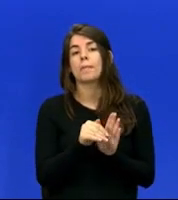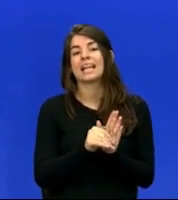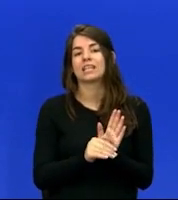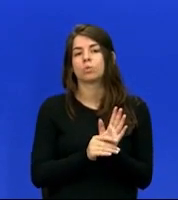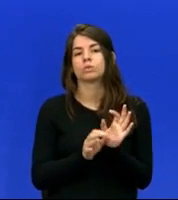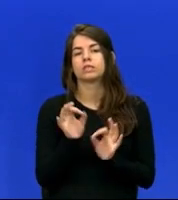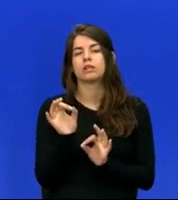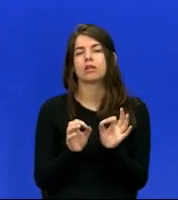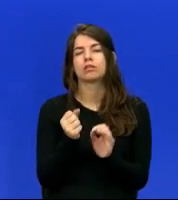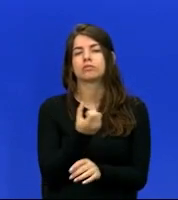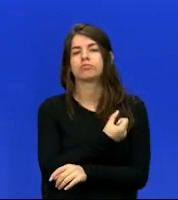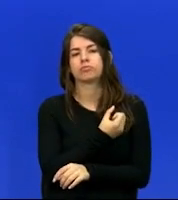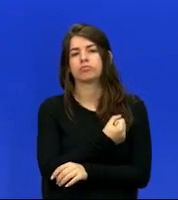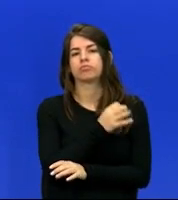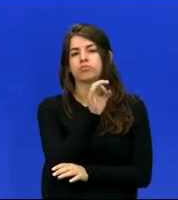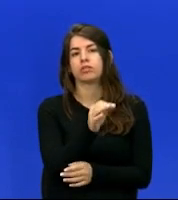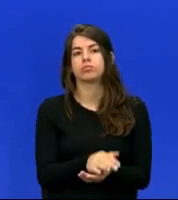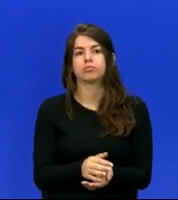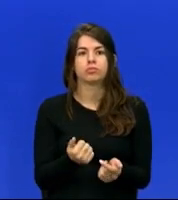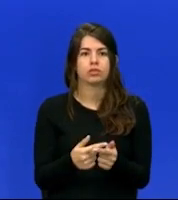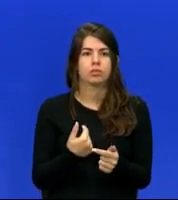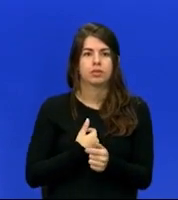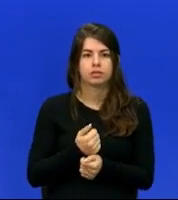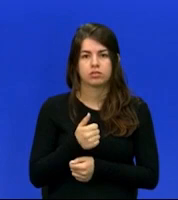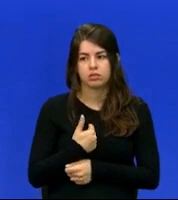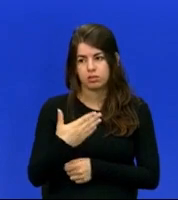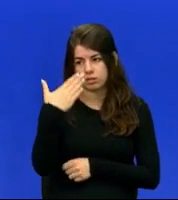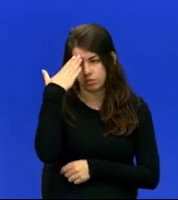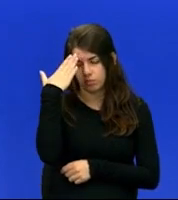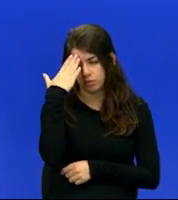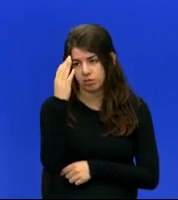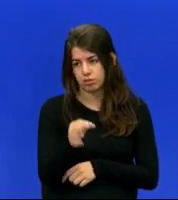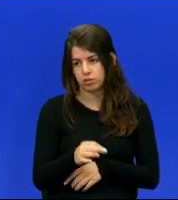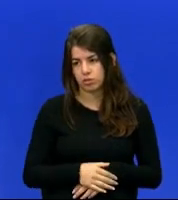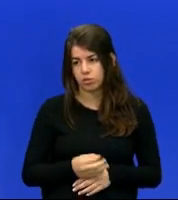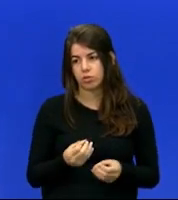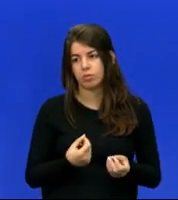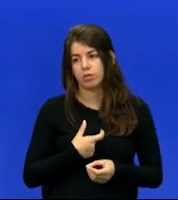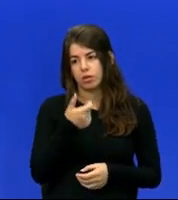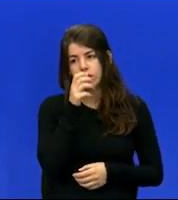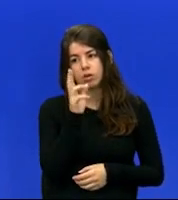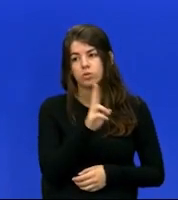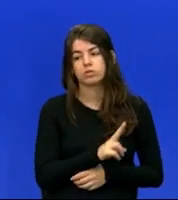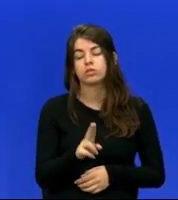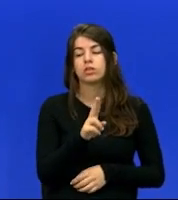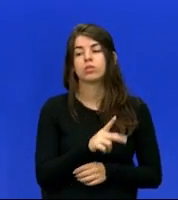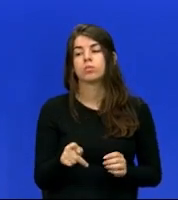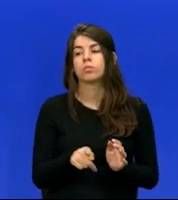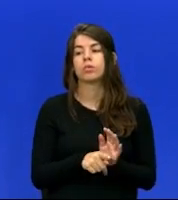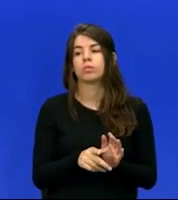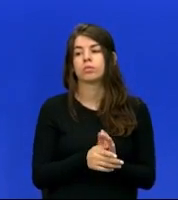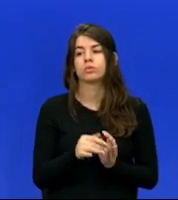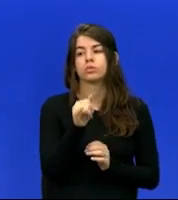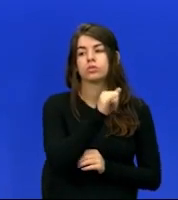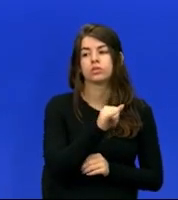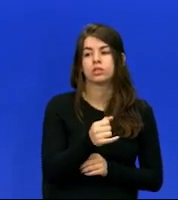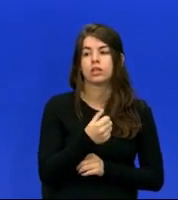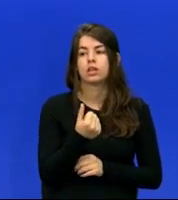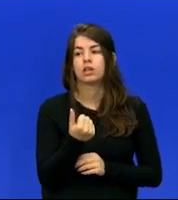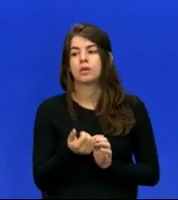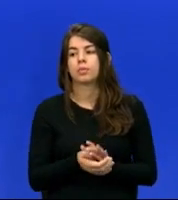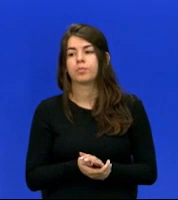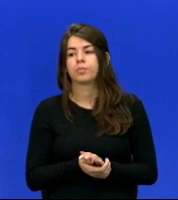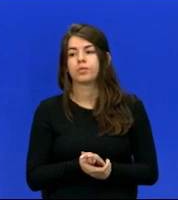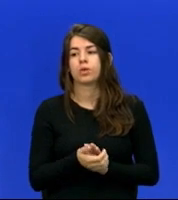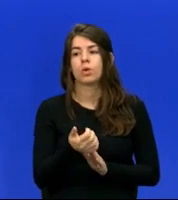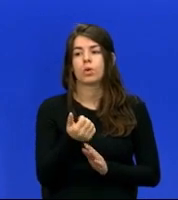padronização desses valores, né? Senão eu não consigo calcular a probabilidade. De que forma? Utilizando a fórmula do Z, que é igual a